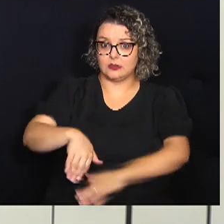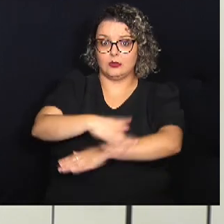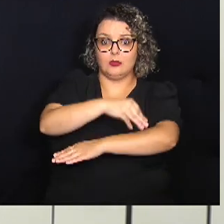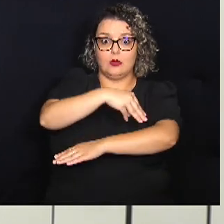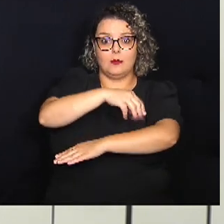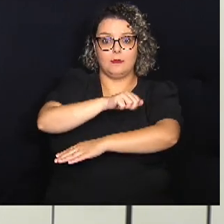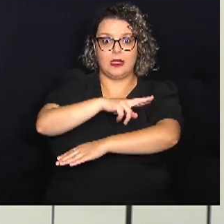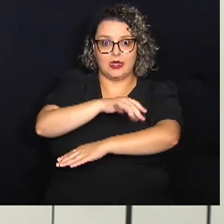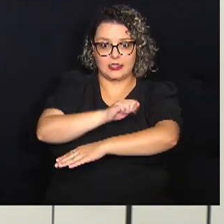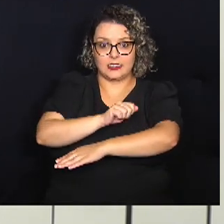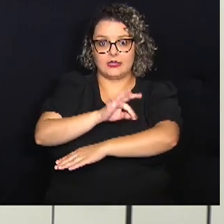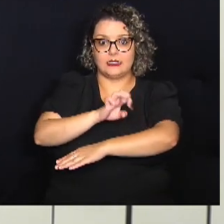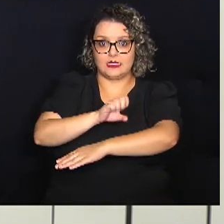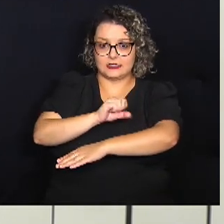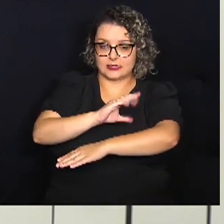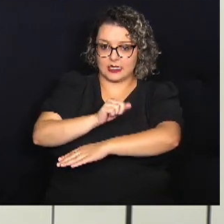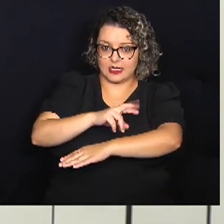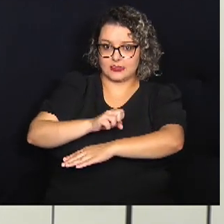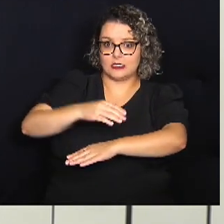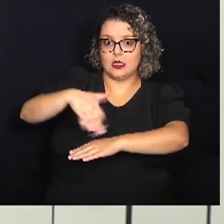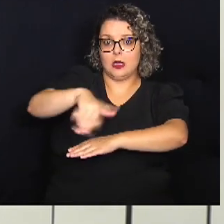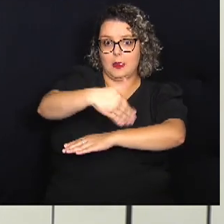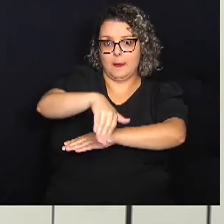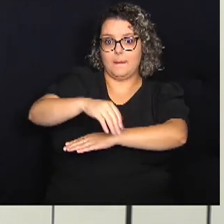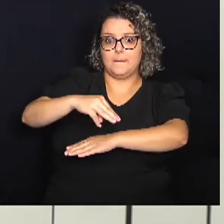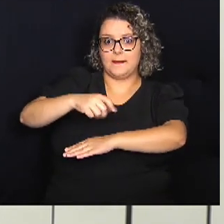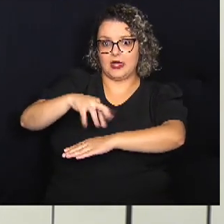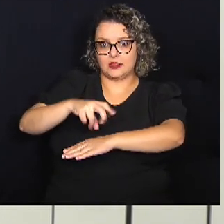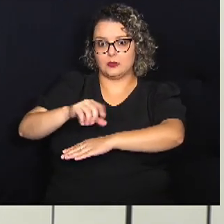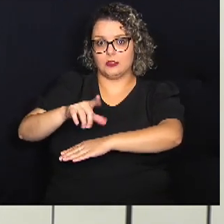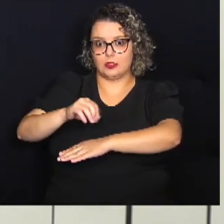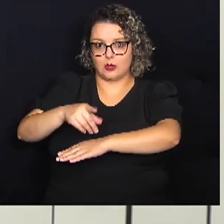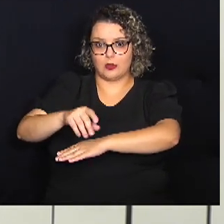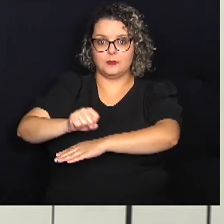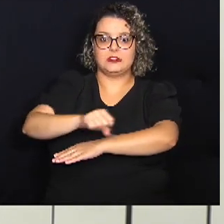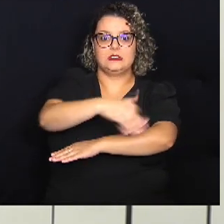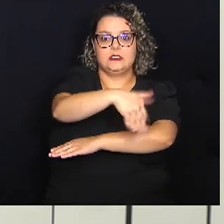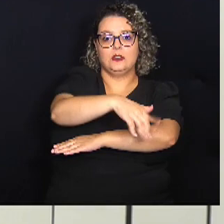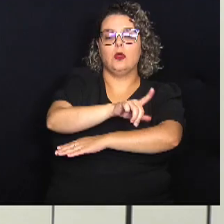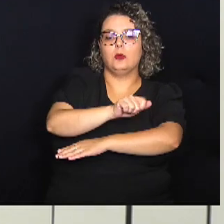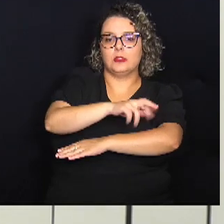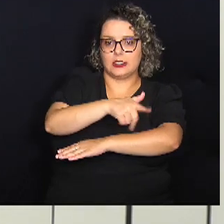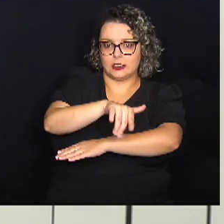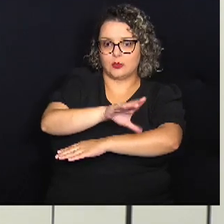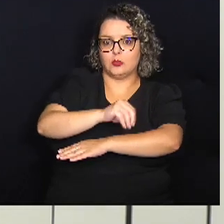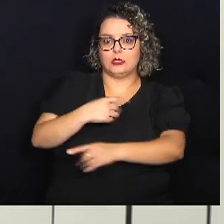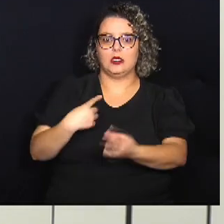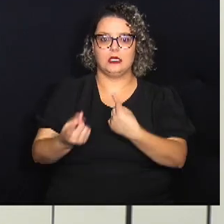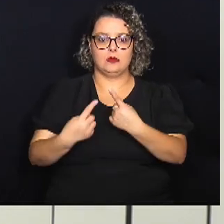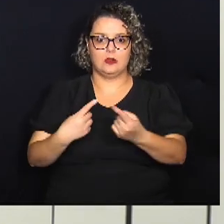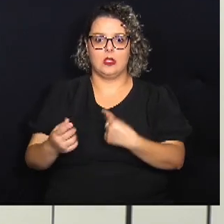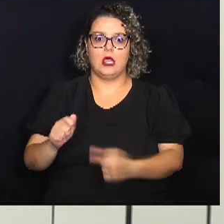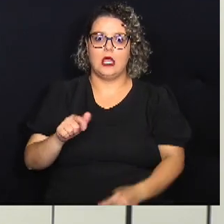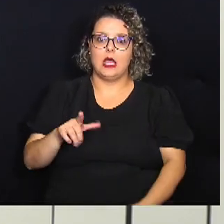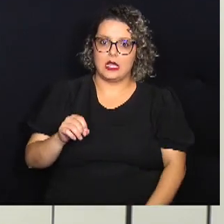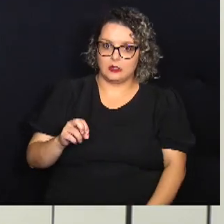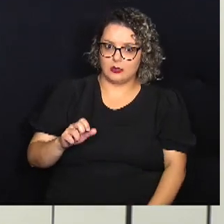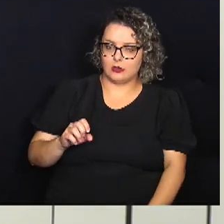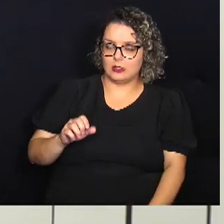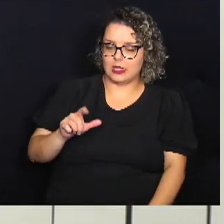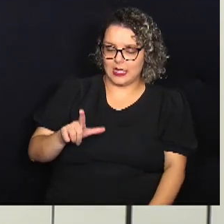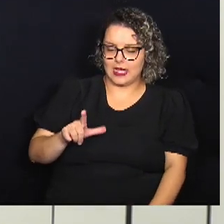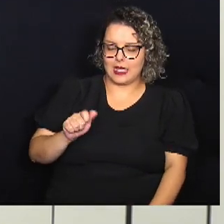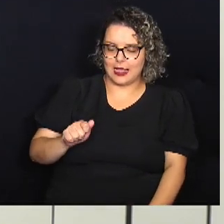Deon Tescari, Mário Lopes e a Dr. Valmor Largura, ainda a Avenida Alaor Faria de Barros.